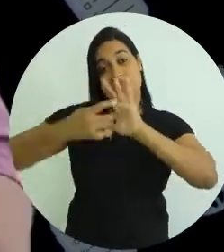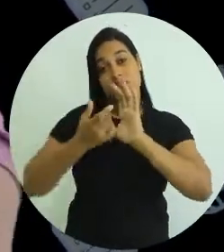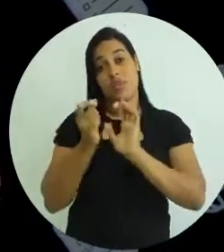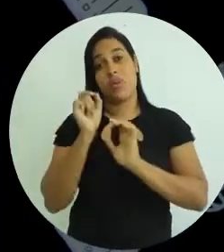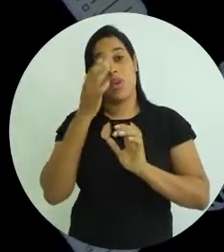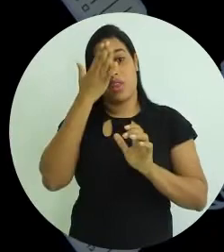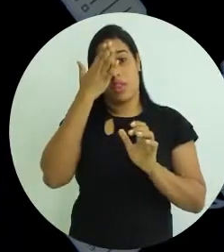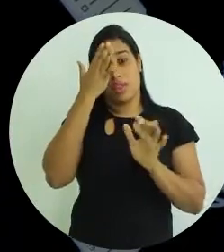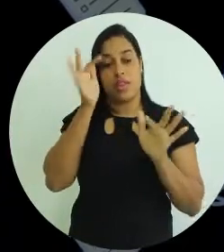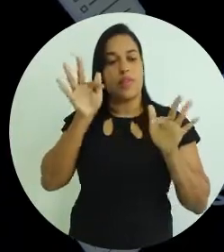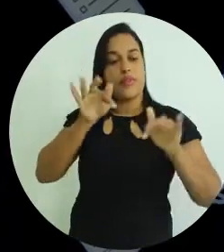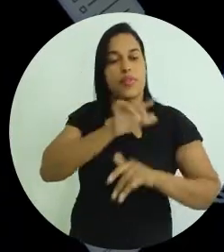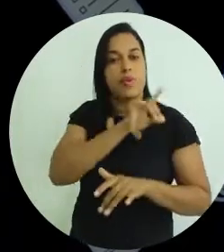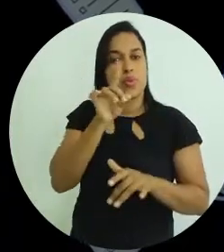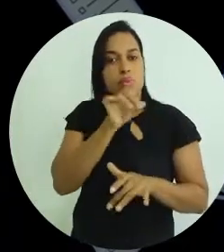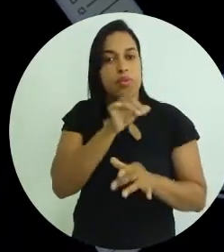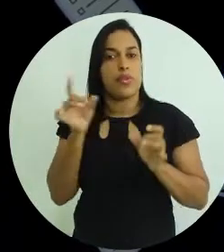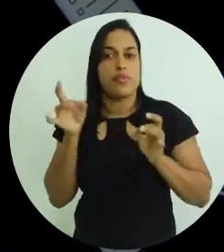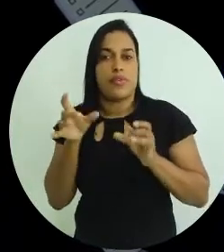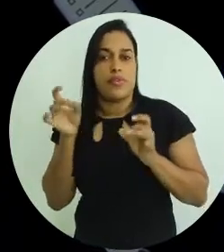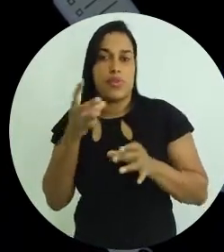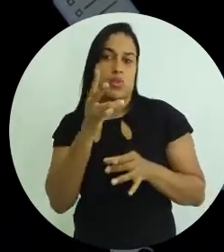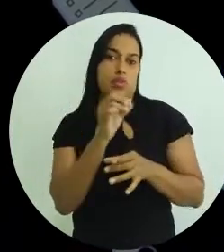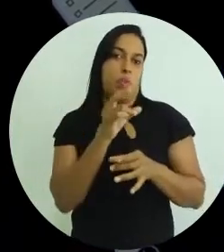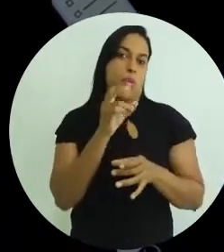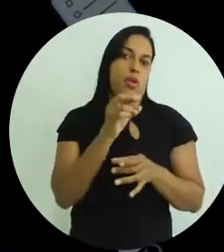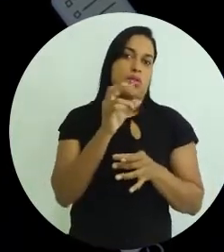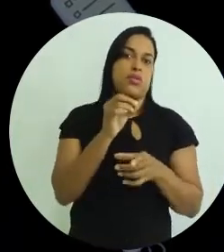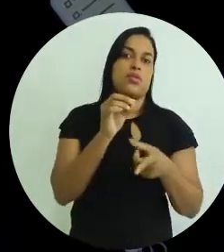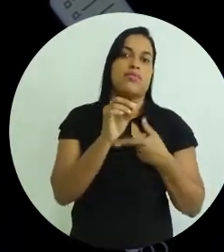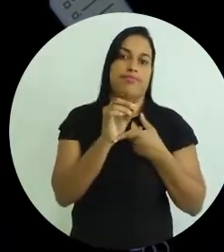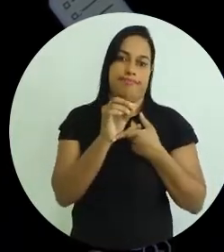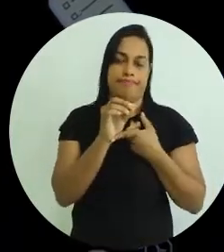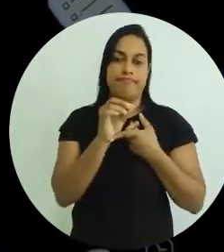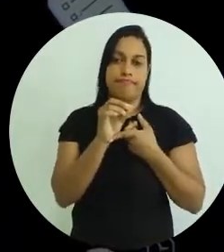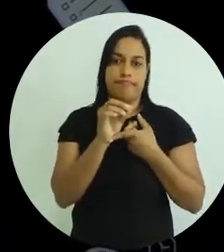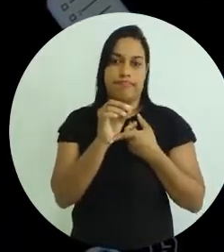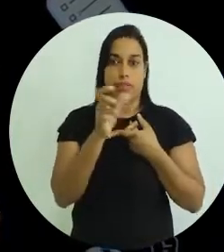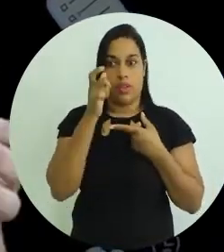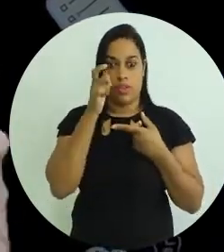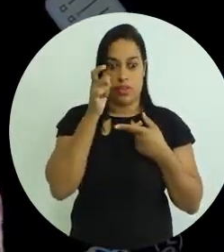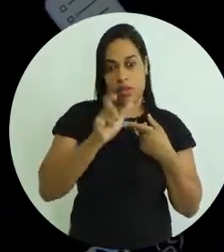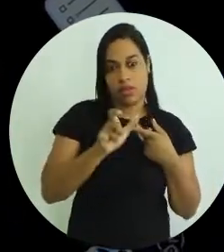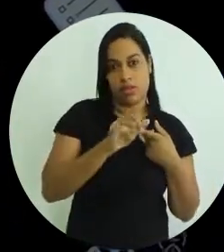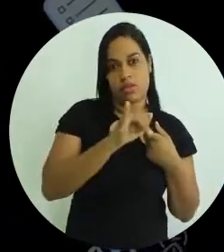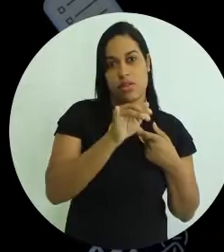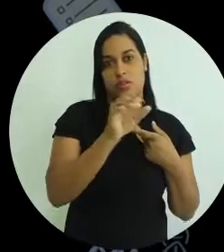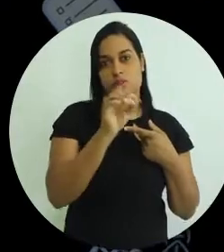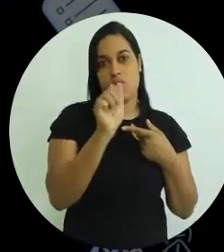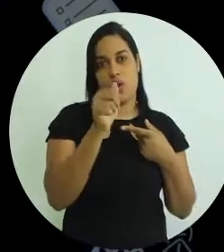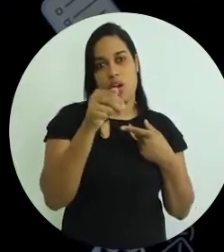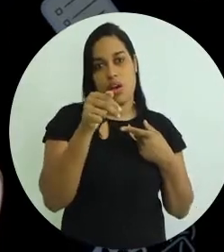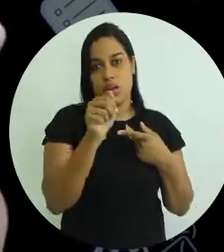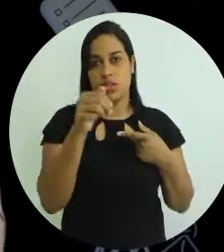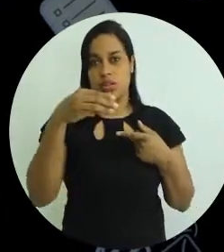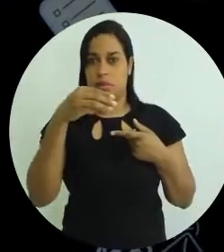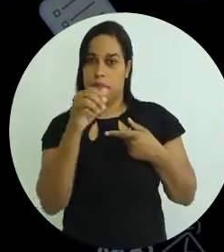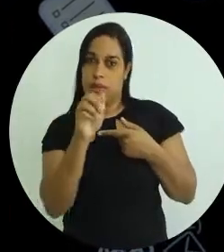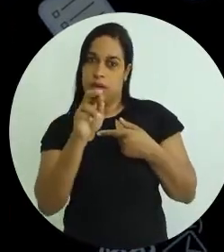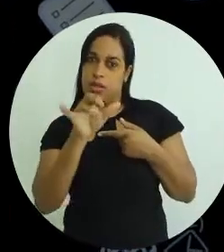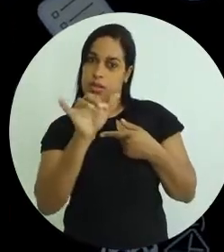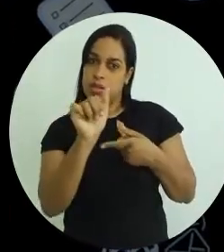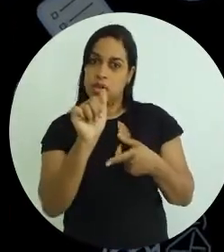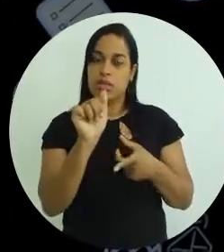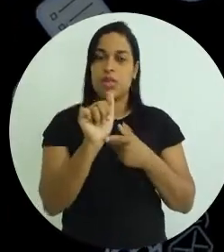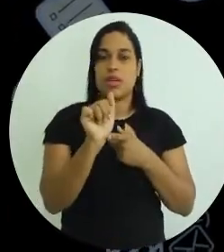entender que no final do dia você vendeu 50 vitaminas C. Você não está interessado em Joana, Maria, talvez nesse momento, em Joana,